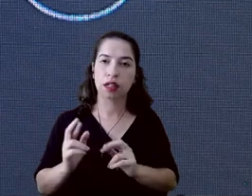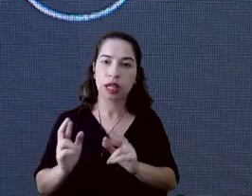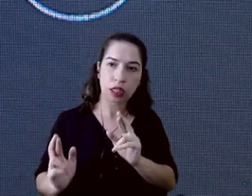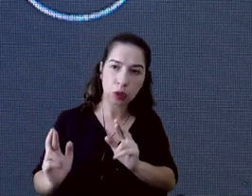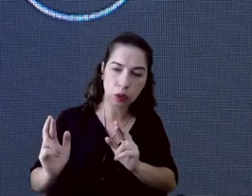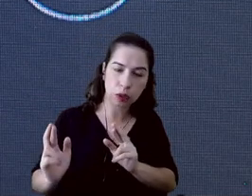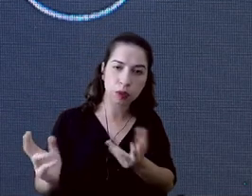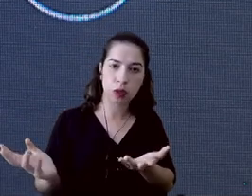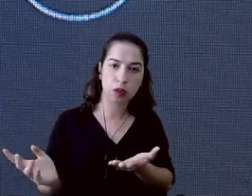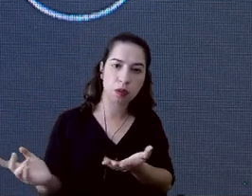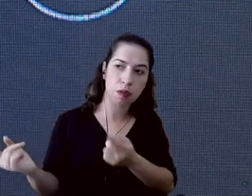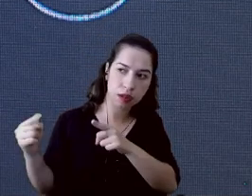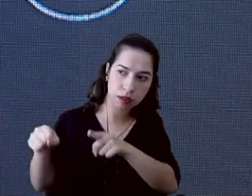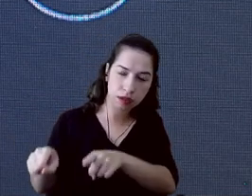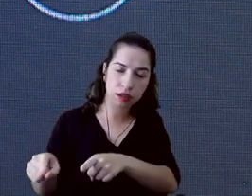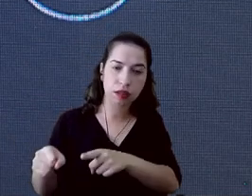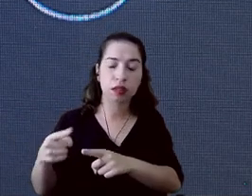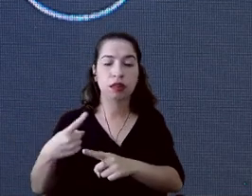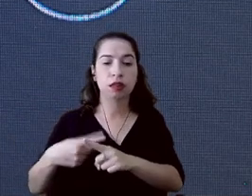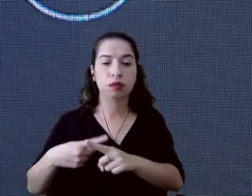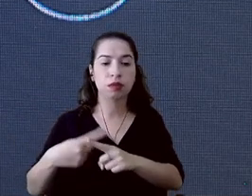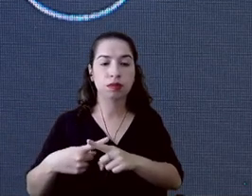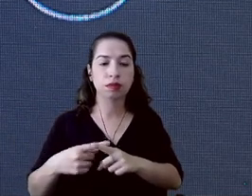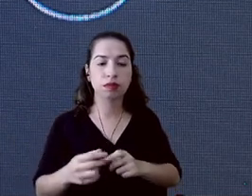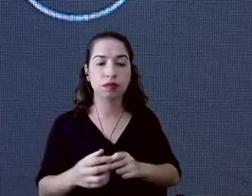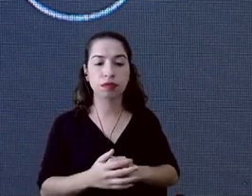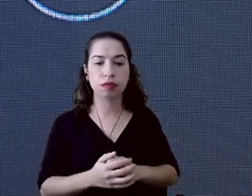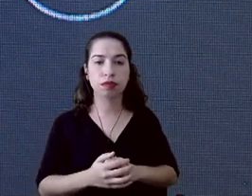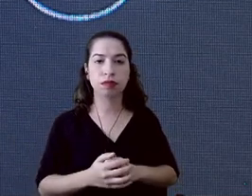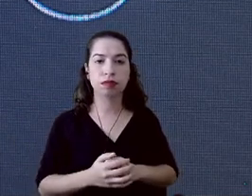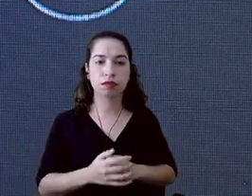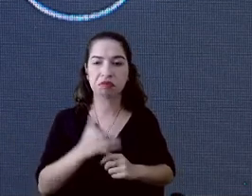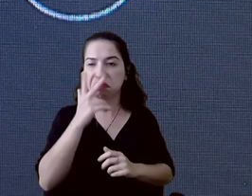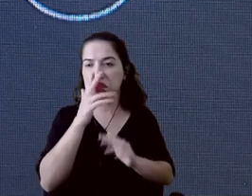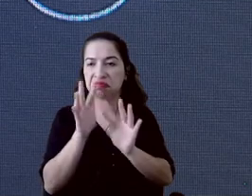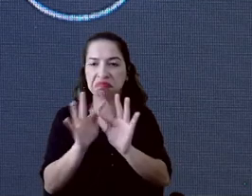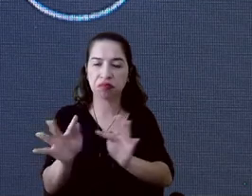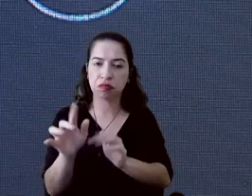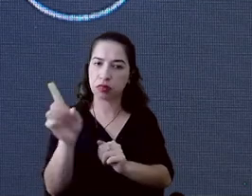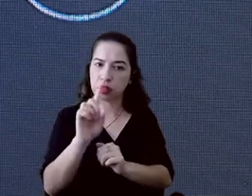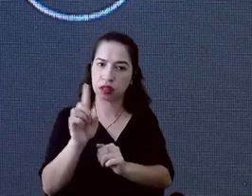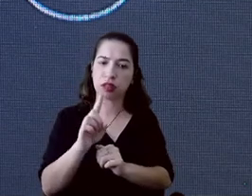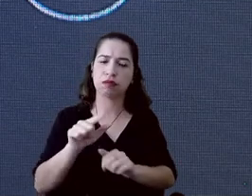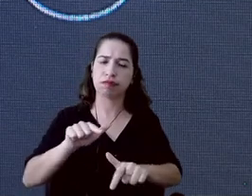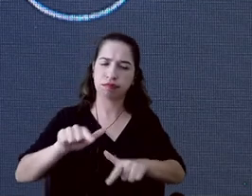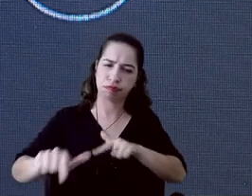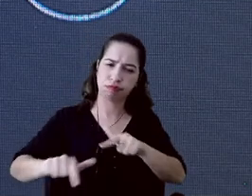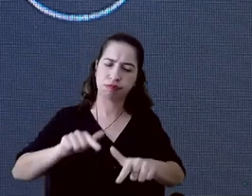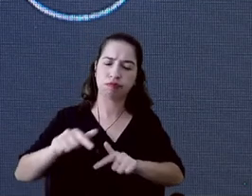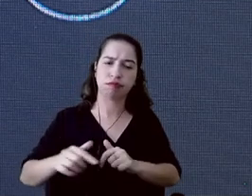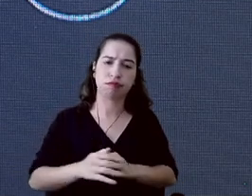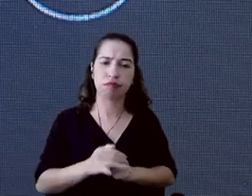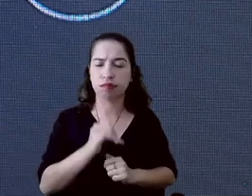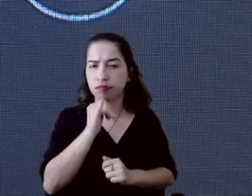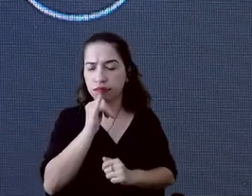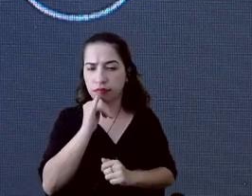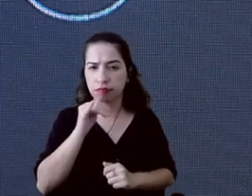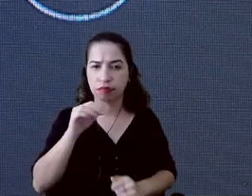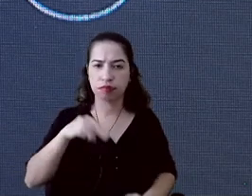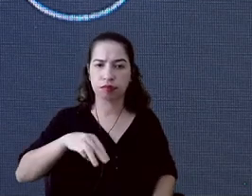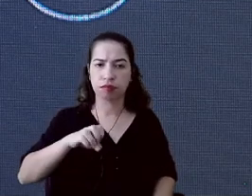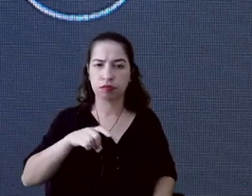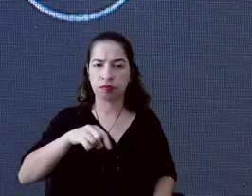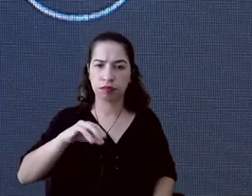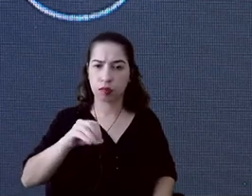não é uma coisa muito não é uma coisa trivial que dá trabalho assim ah no México de Banks lá nós temos nós estamos